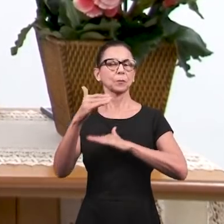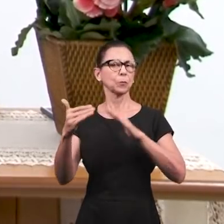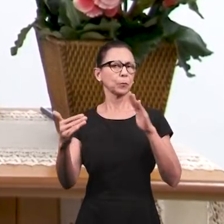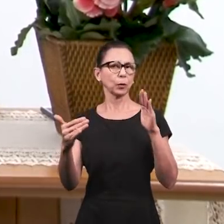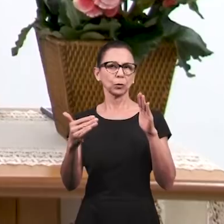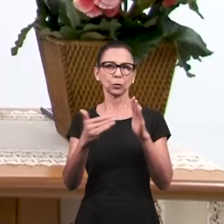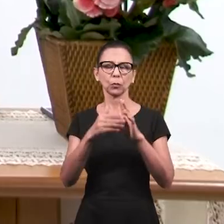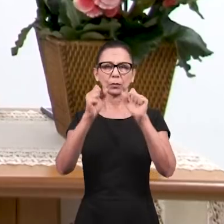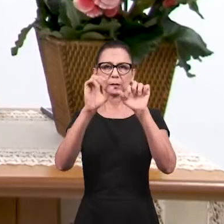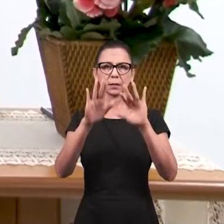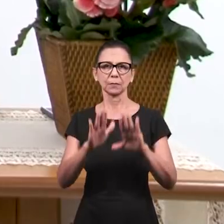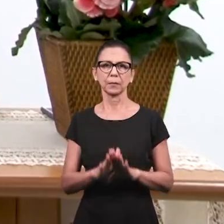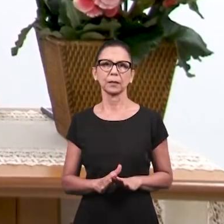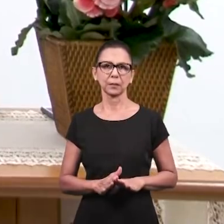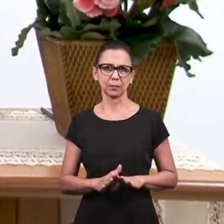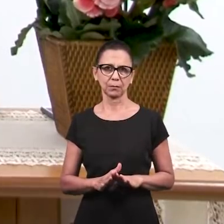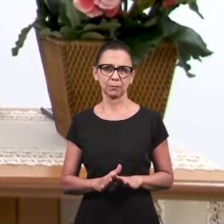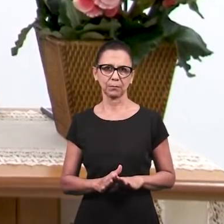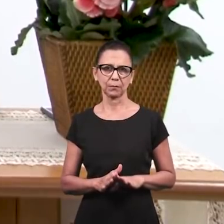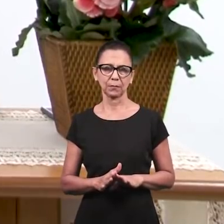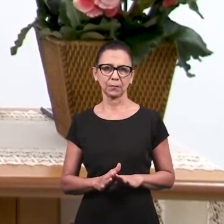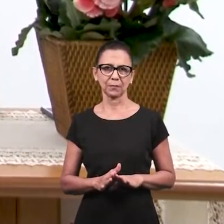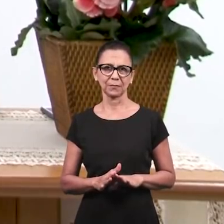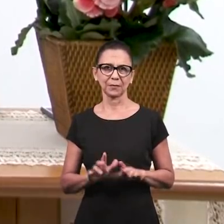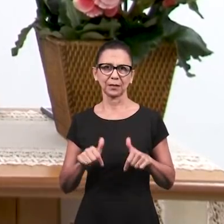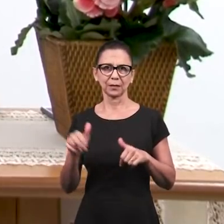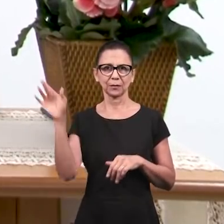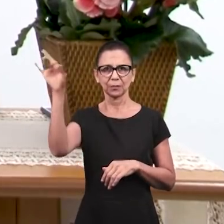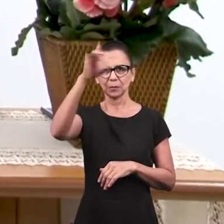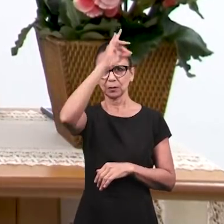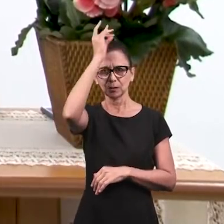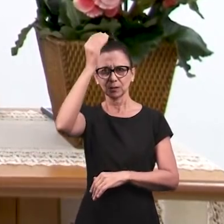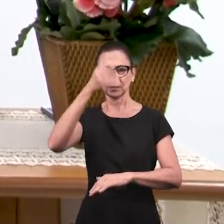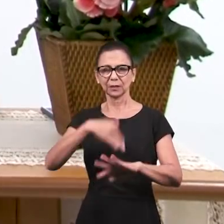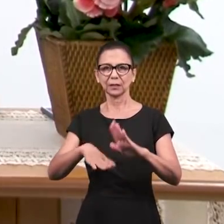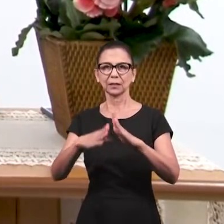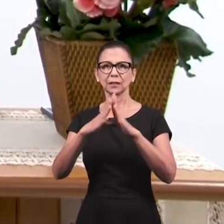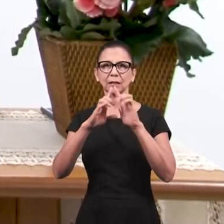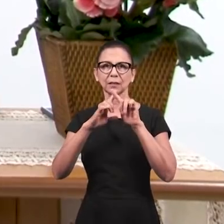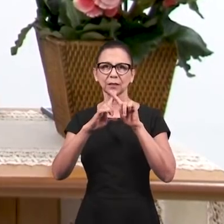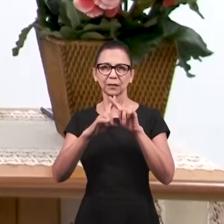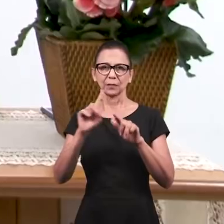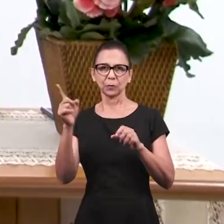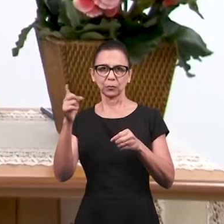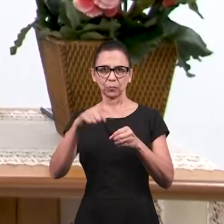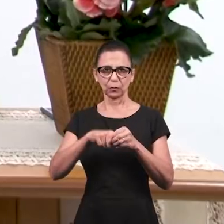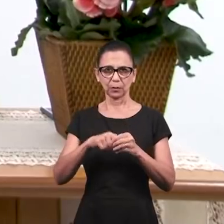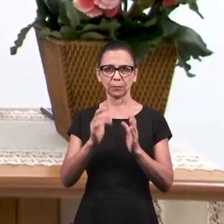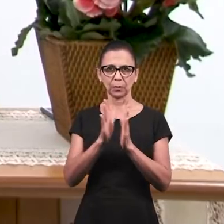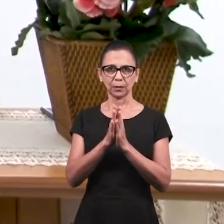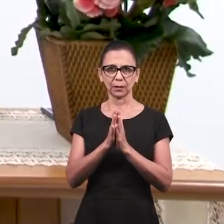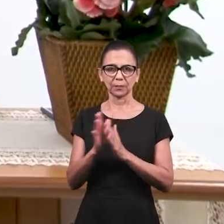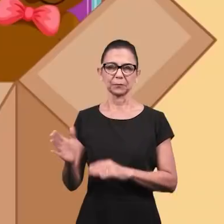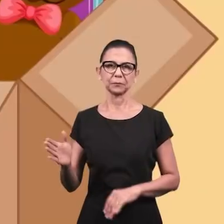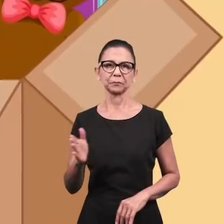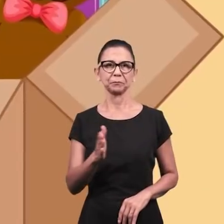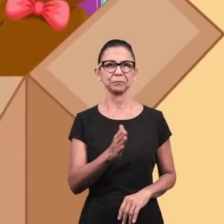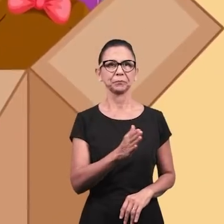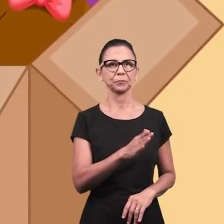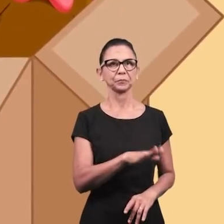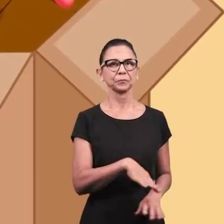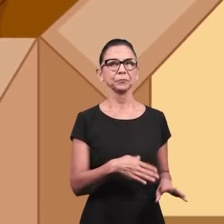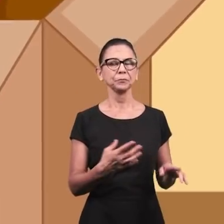Ele está realizando por intermédio do Espírito Santo no meio da sua igreja. Vamos louvar ao Senhor e depois voltamos para a oração final.